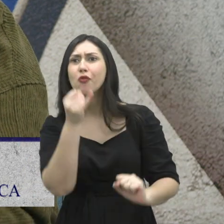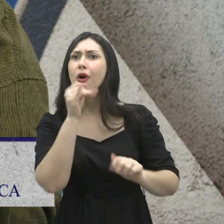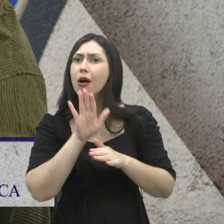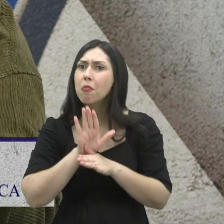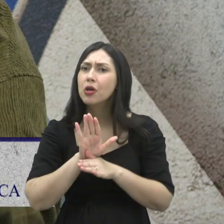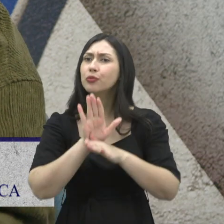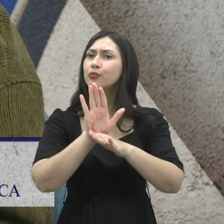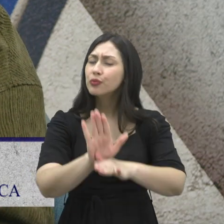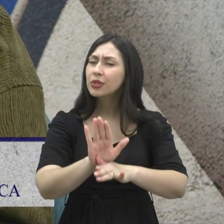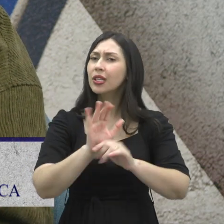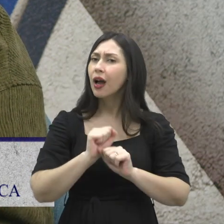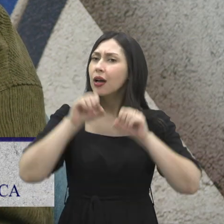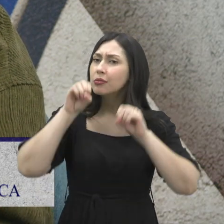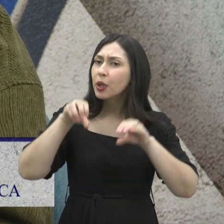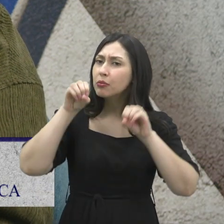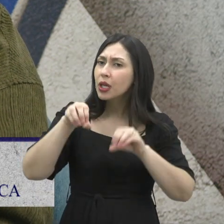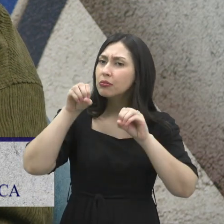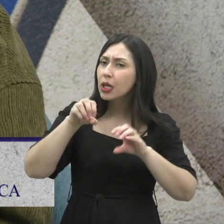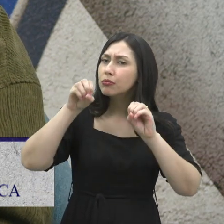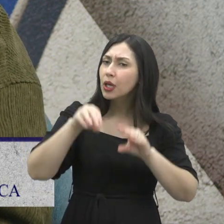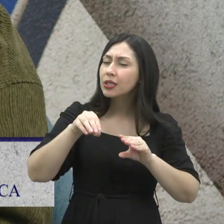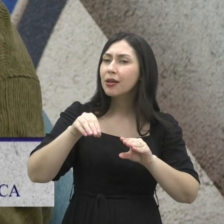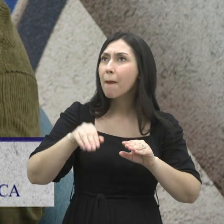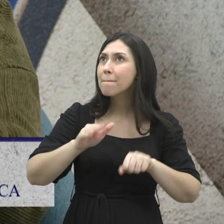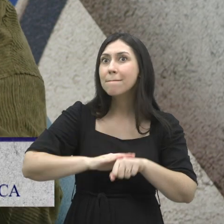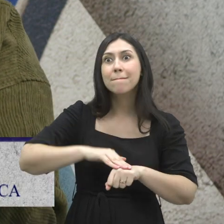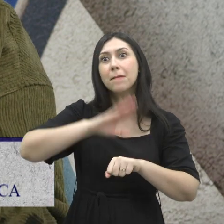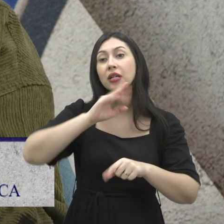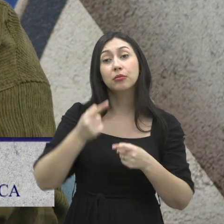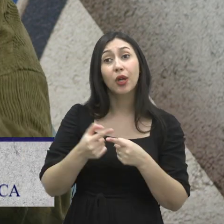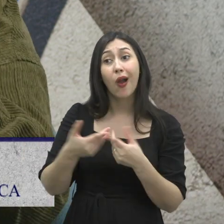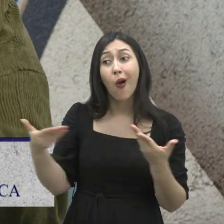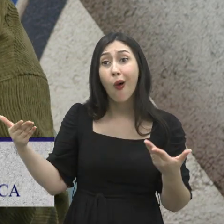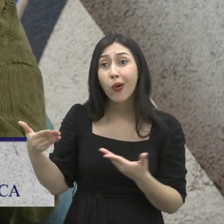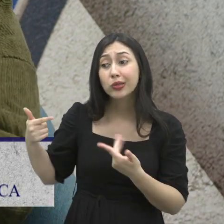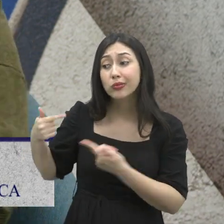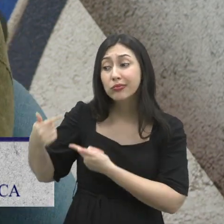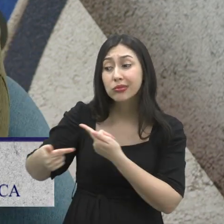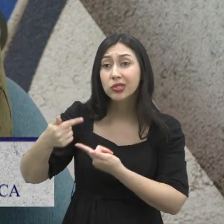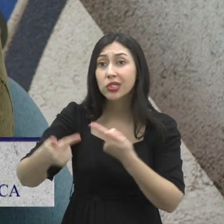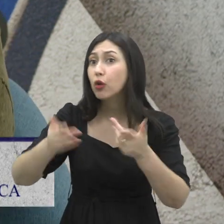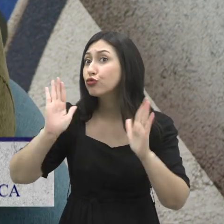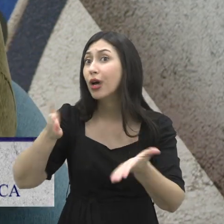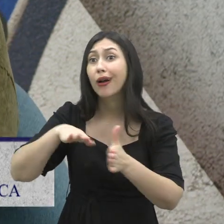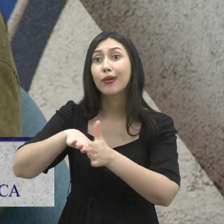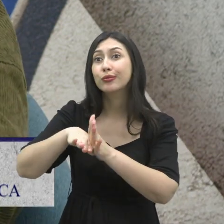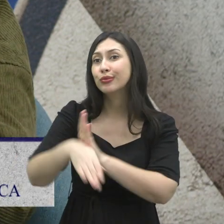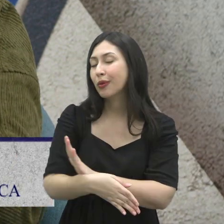beneficiar, né, o ensino-aprendizagem, ainda mais que é uma geração que nasce com o celular na mão.